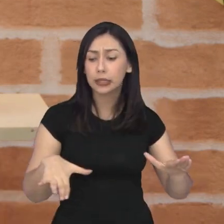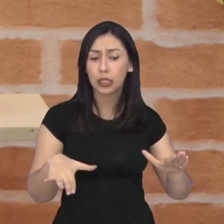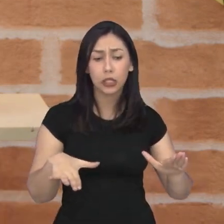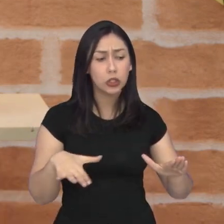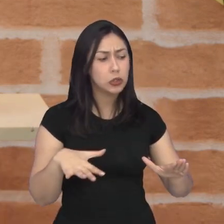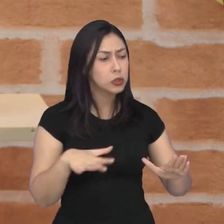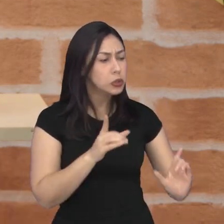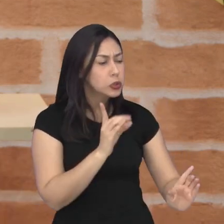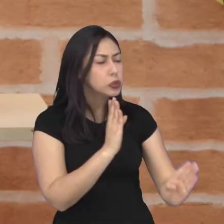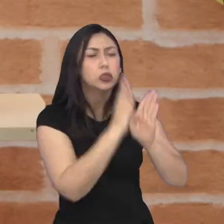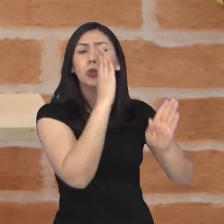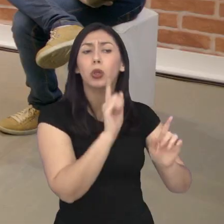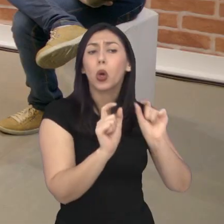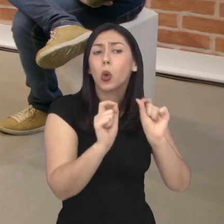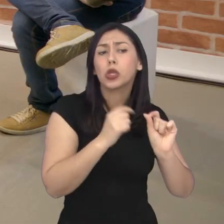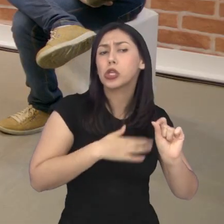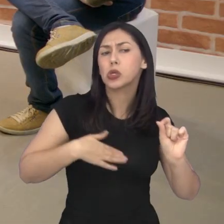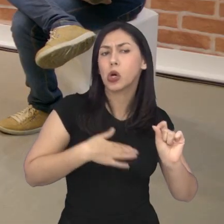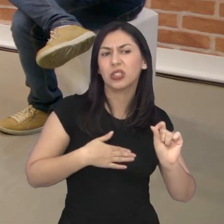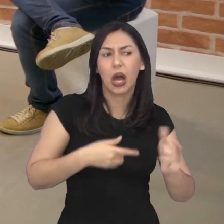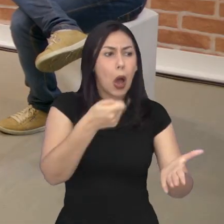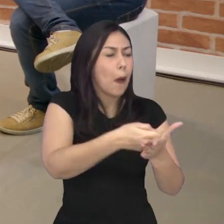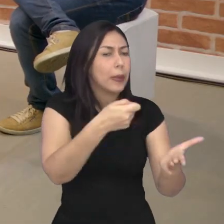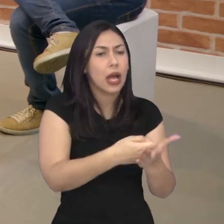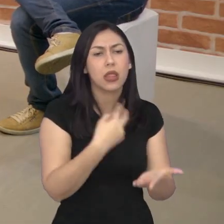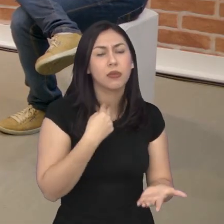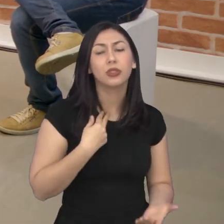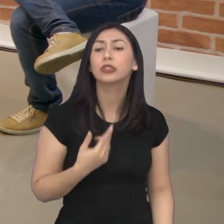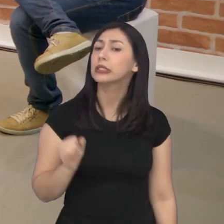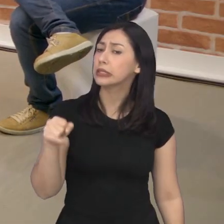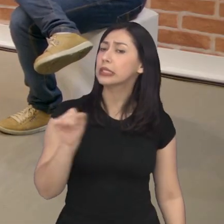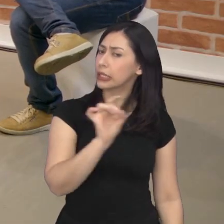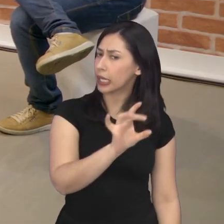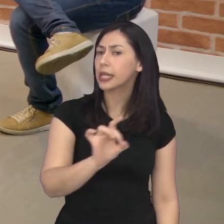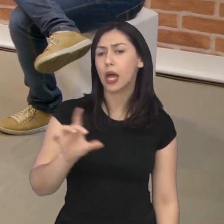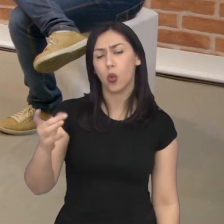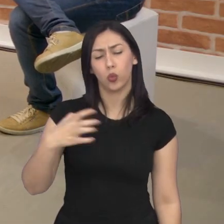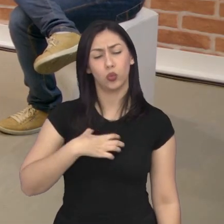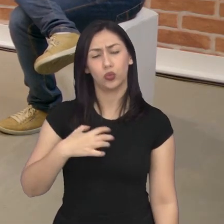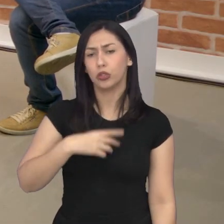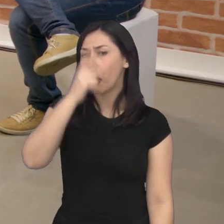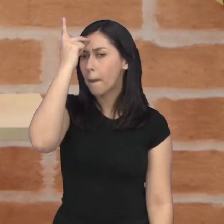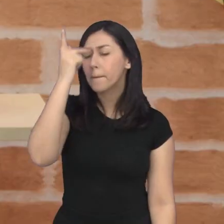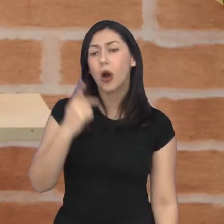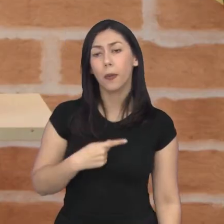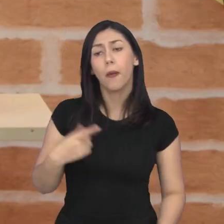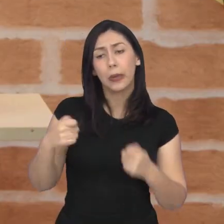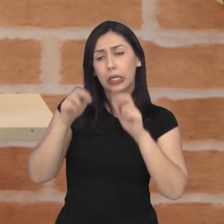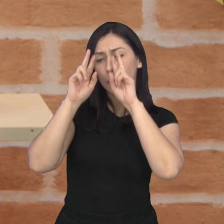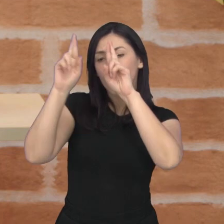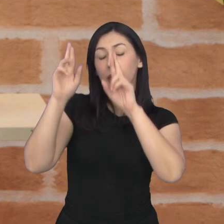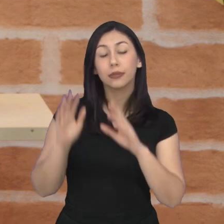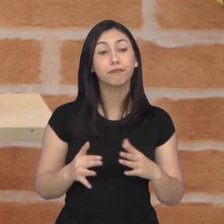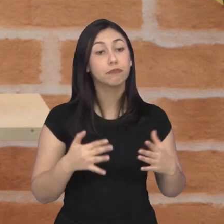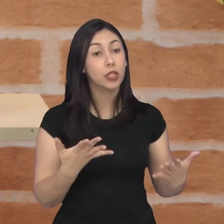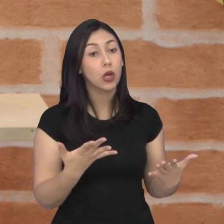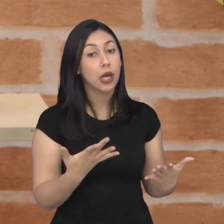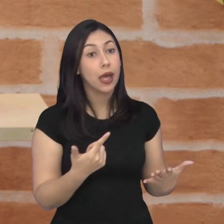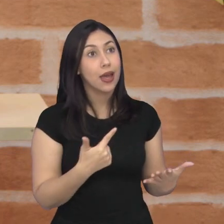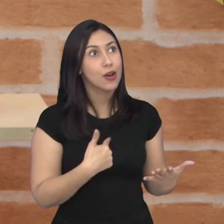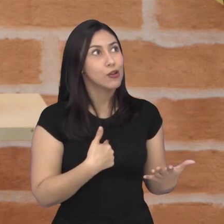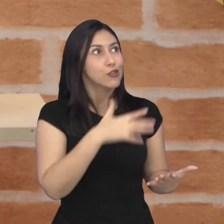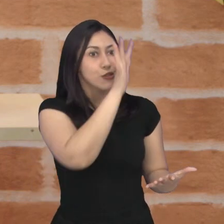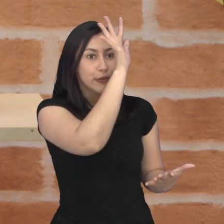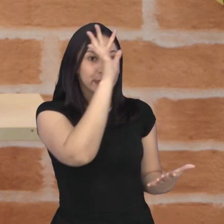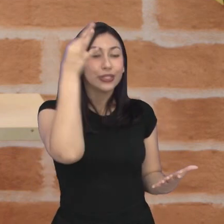obrigar elas a seguir um caminho que os pais gostariam, né? Cada um tem o seu dom e isso precisa ser respeitado desde sempre, né? E para mim eu tive essa